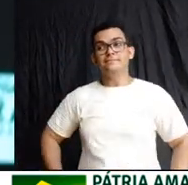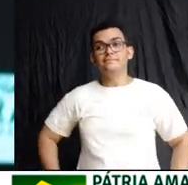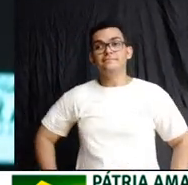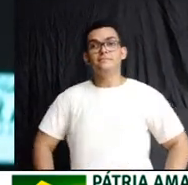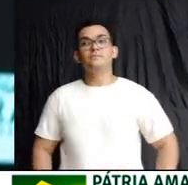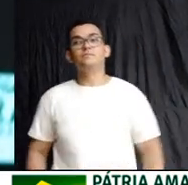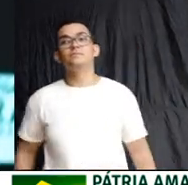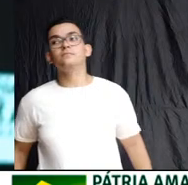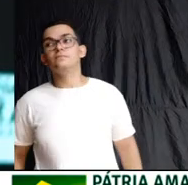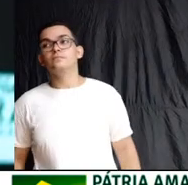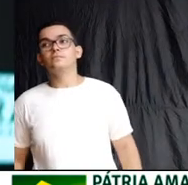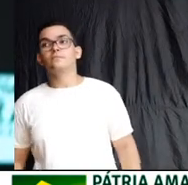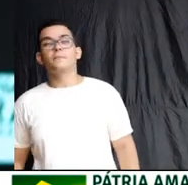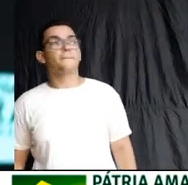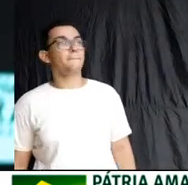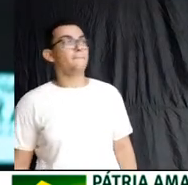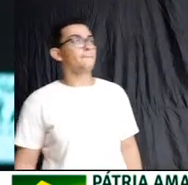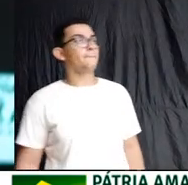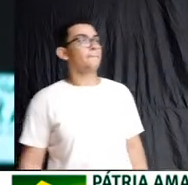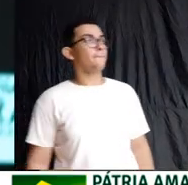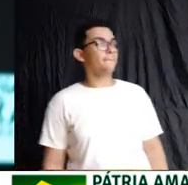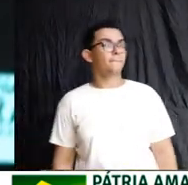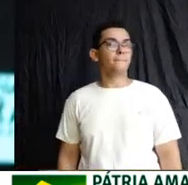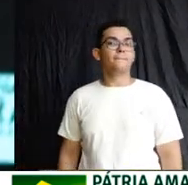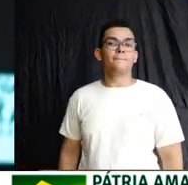Assim, ó. Segura o vagão.